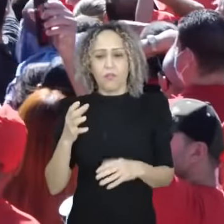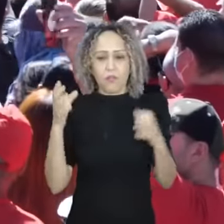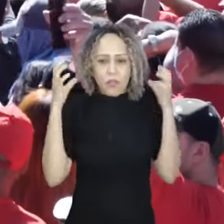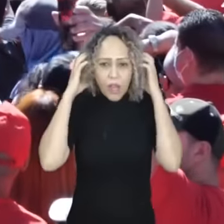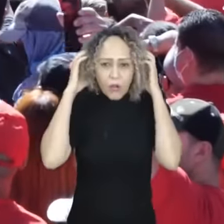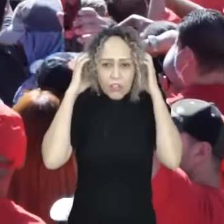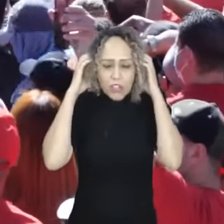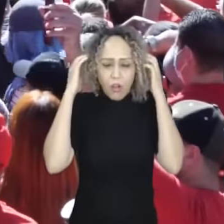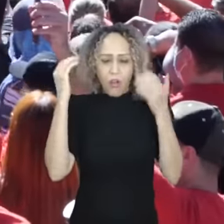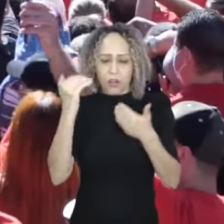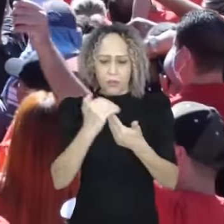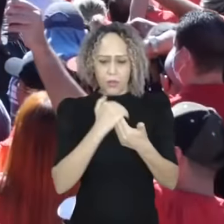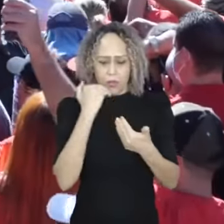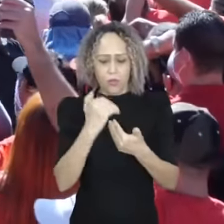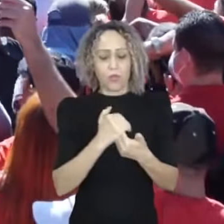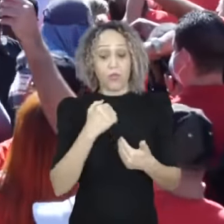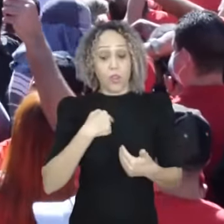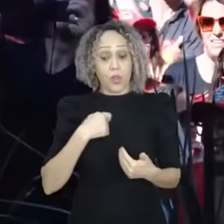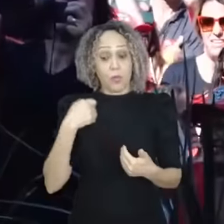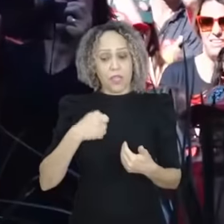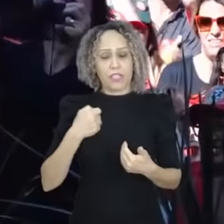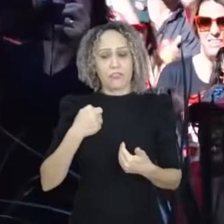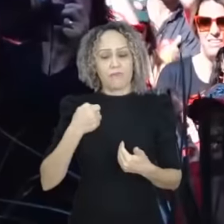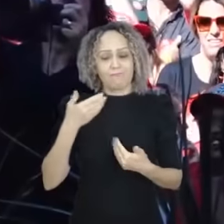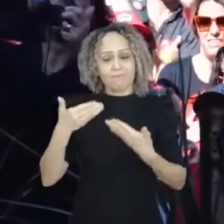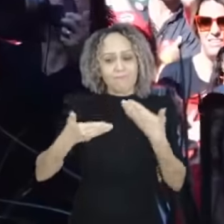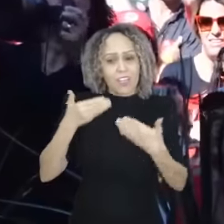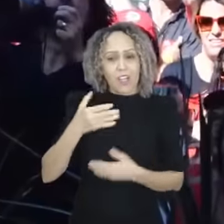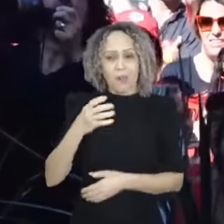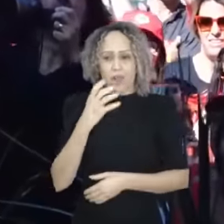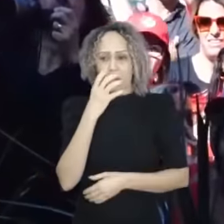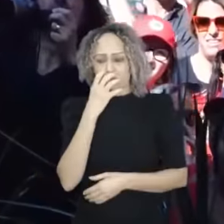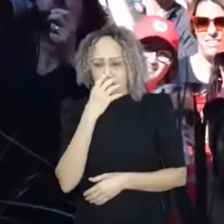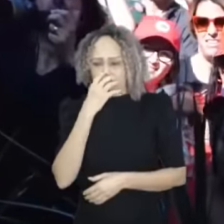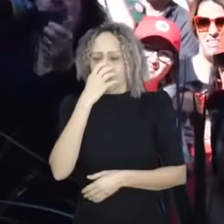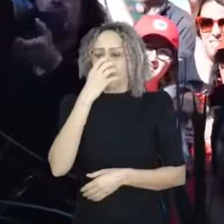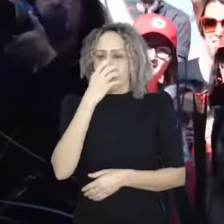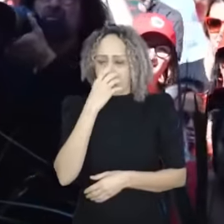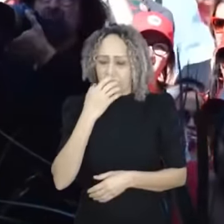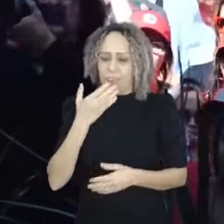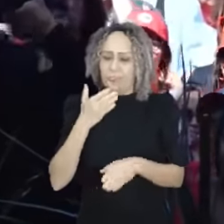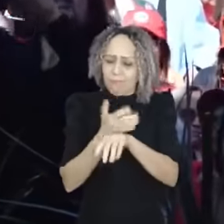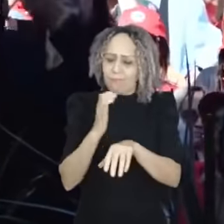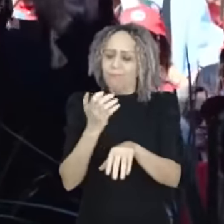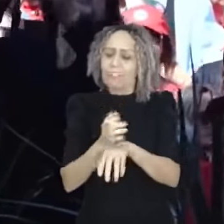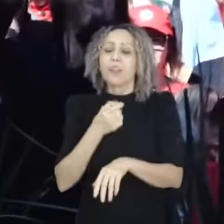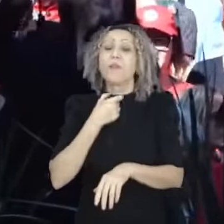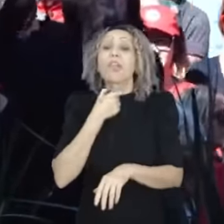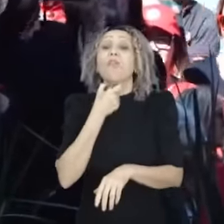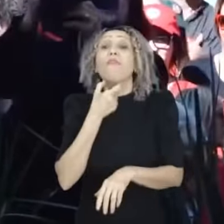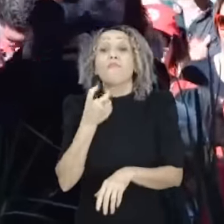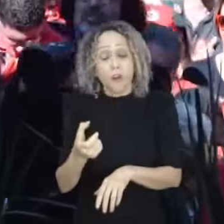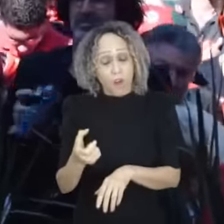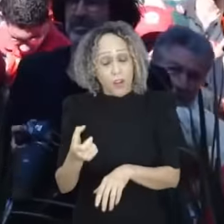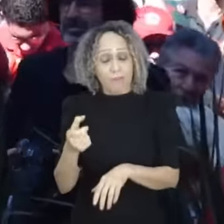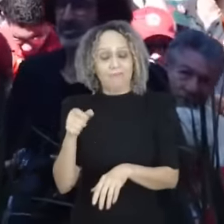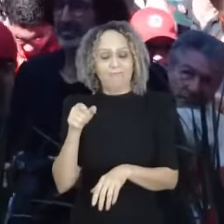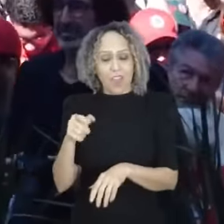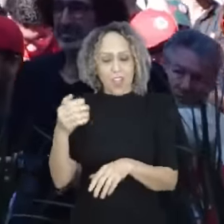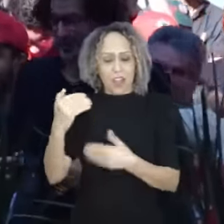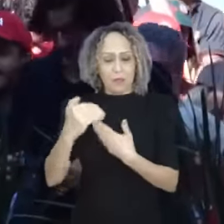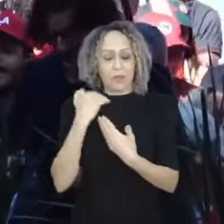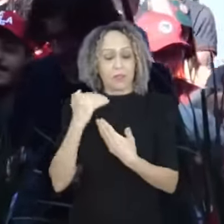um tratamento, fazer inalação, fazer um treinamento com a voz. É engraçado, porque quando eu levantava